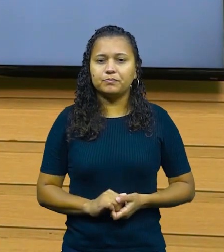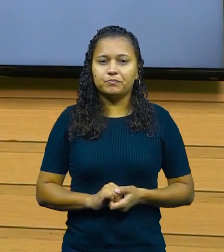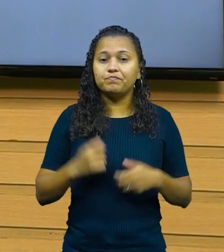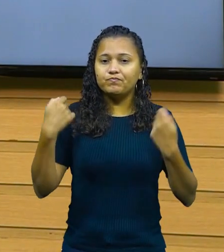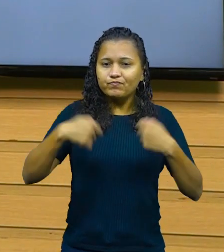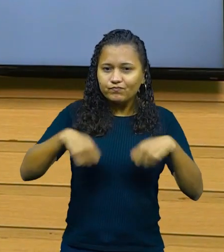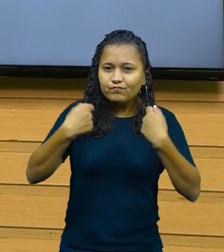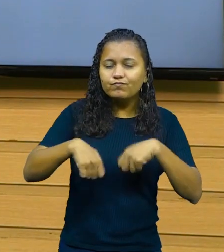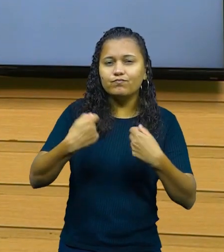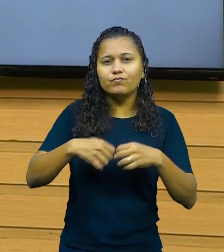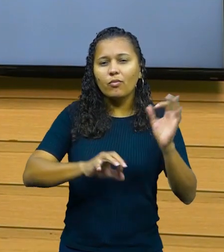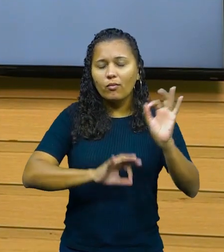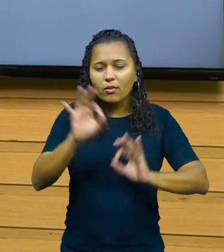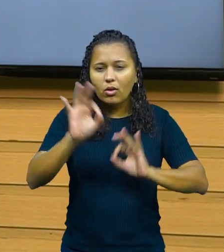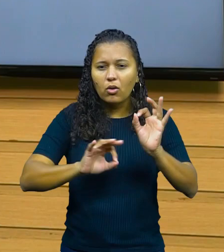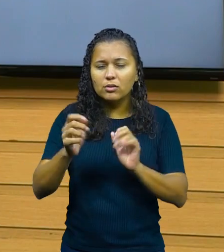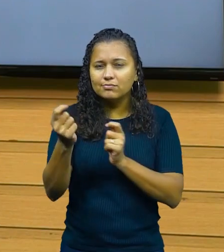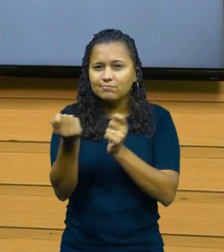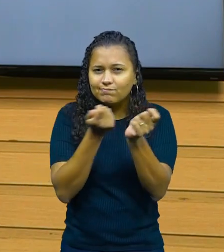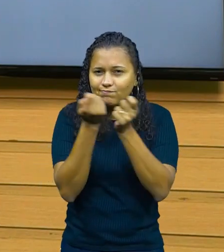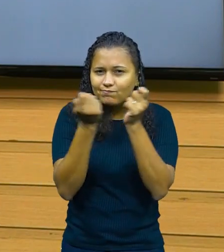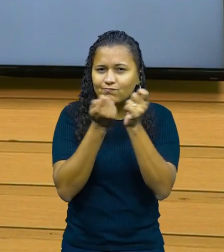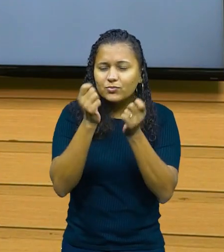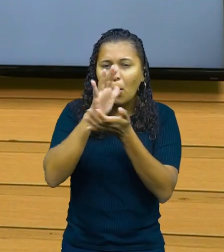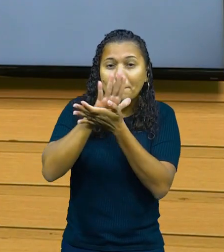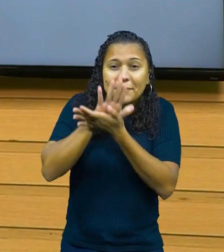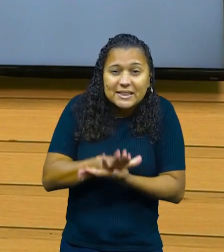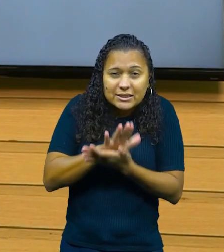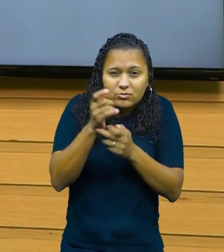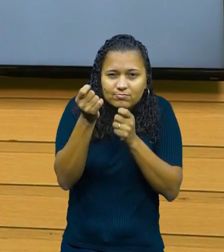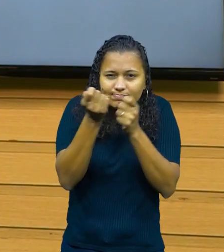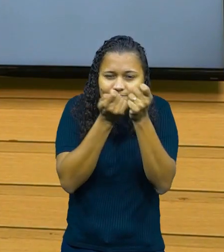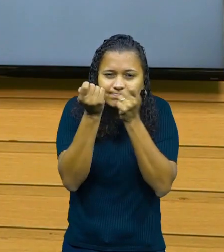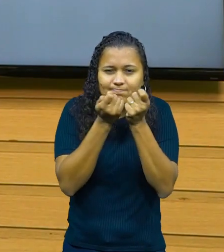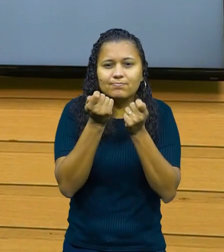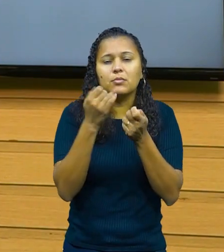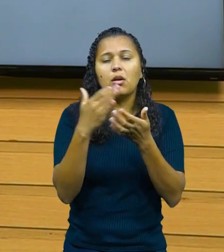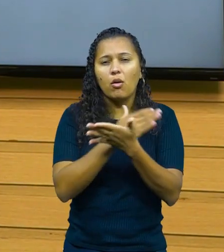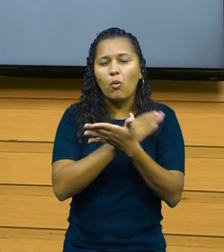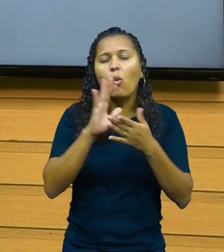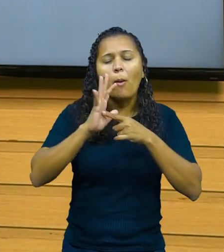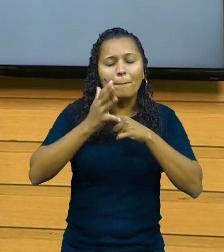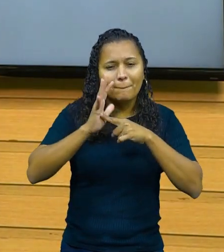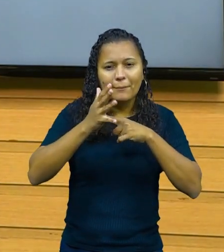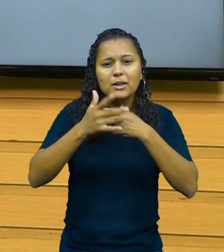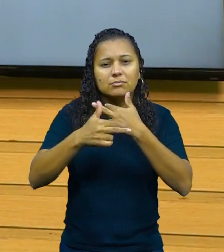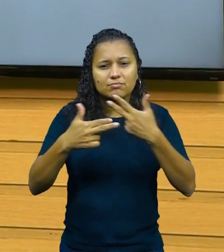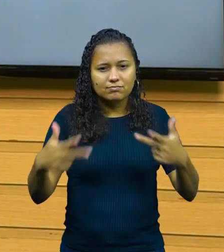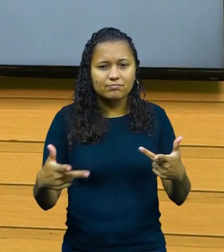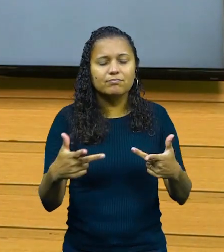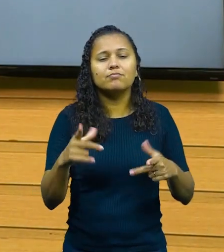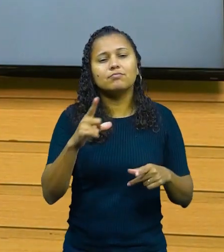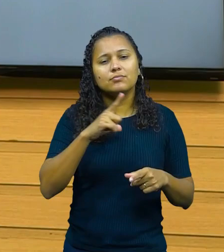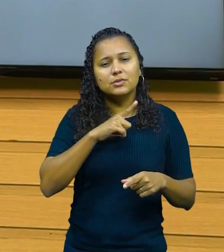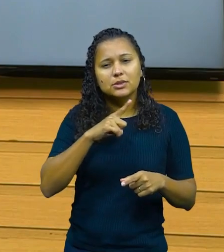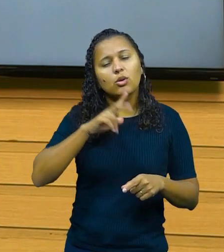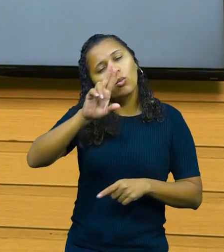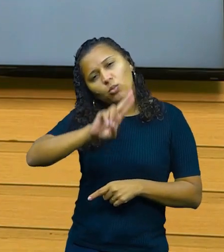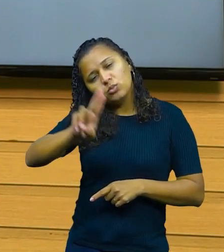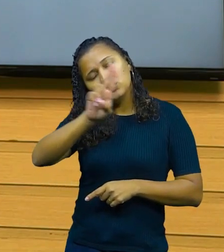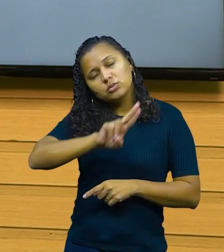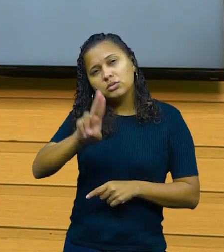a necessidade de realizar o controle dessa pressão. Muitos desses aparelhos, desses sistemas, dessas máquinas, elas